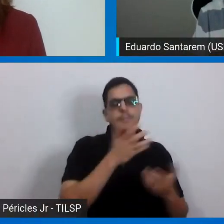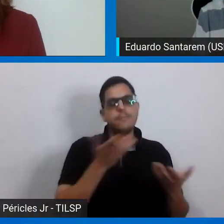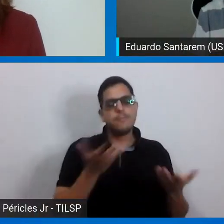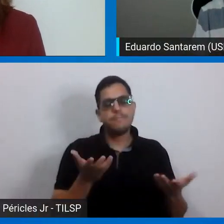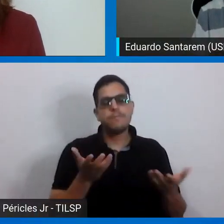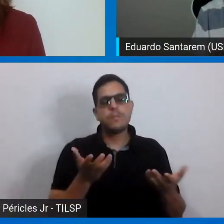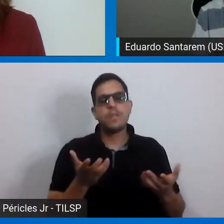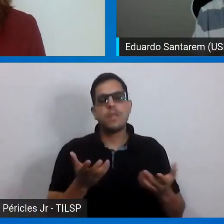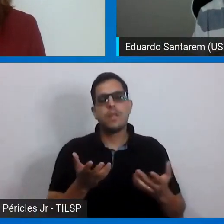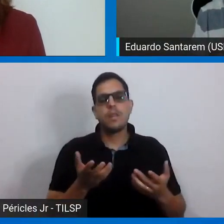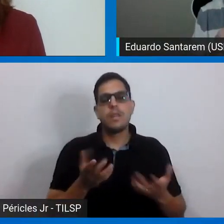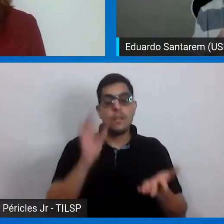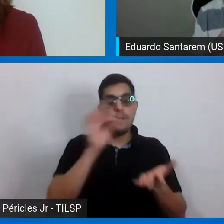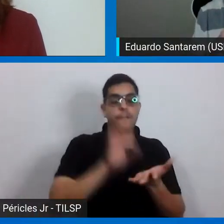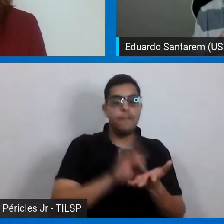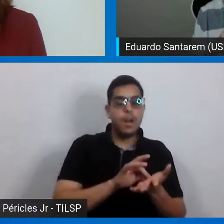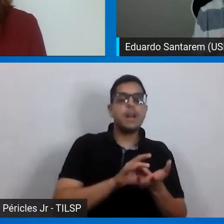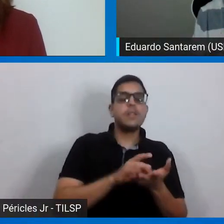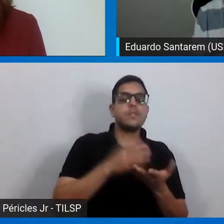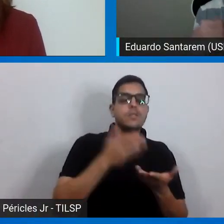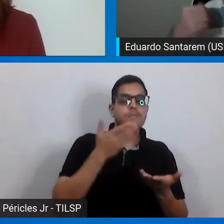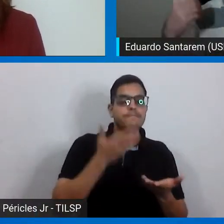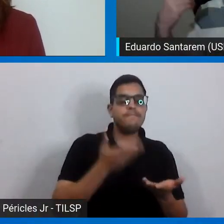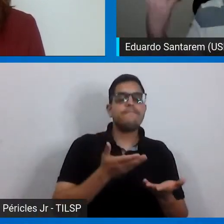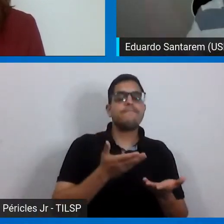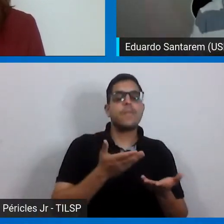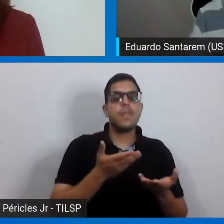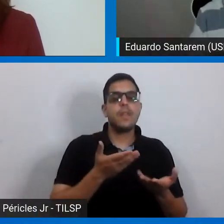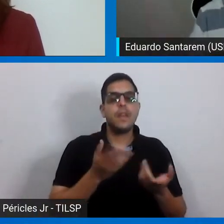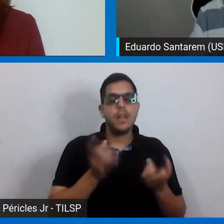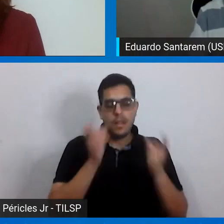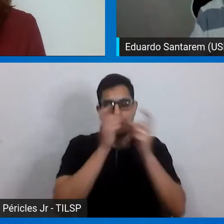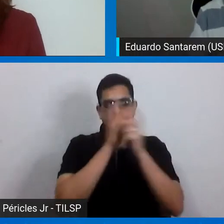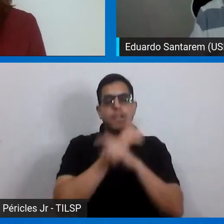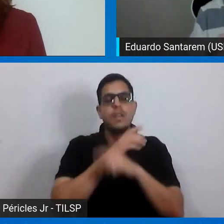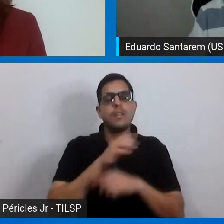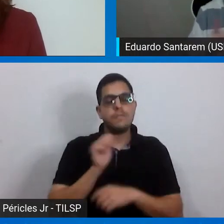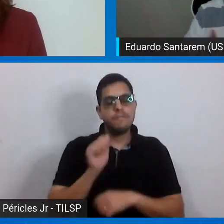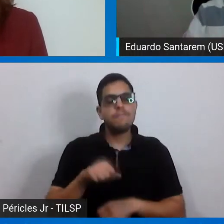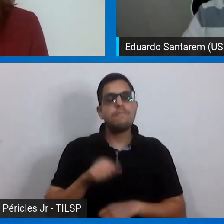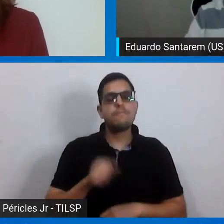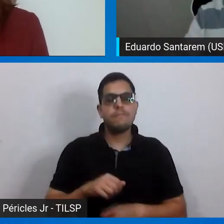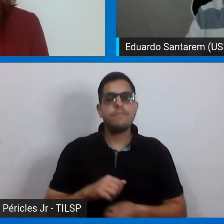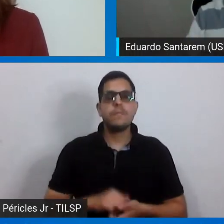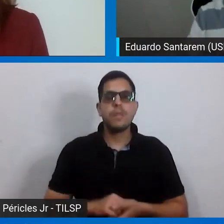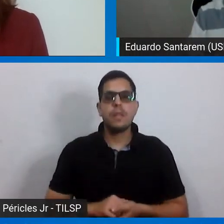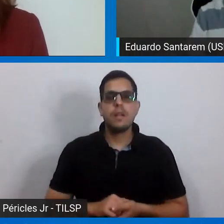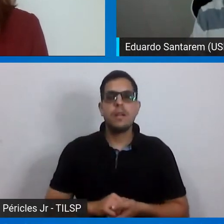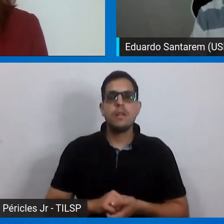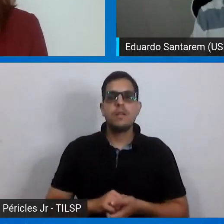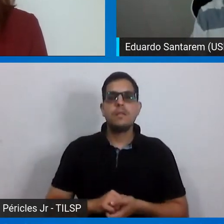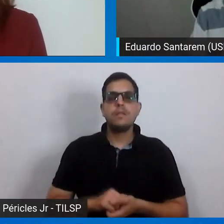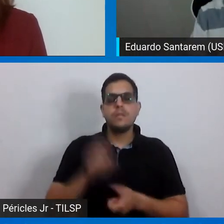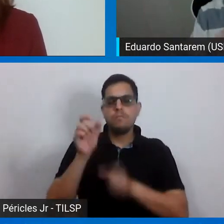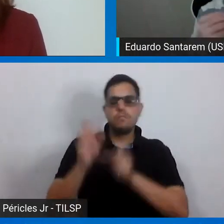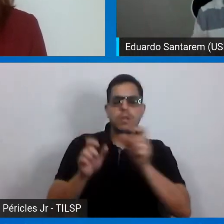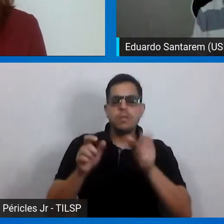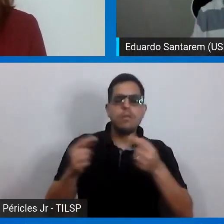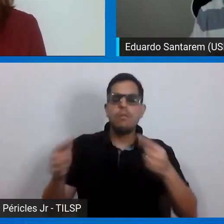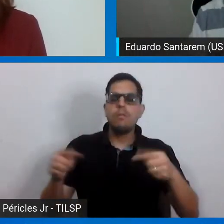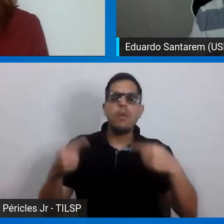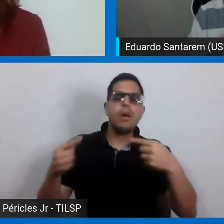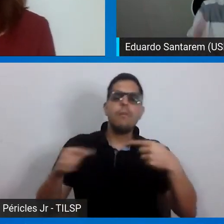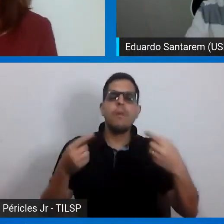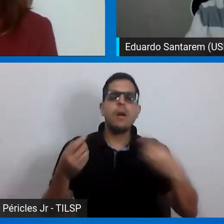usar isso de forma efetiva e eu me sinto às vezes eu acho que quando as pessoas nos cobram isso né a gente precisa ficar tranquilo em relação a isso porque realmente